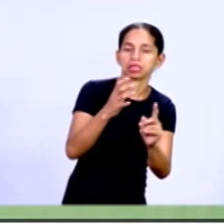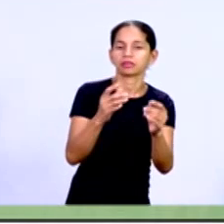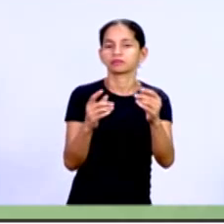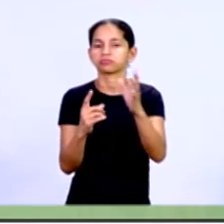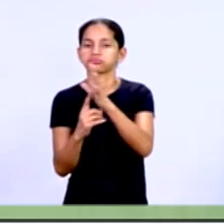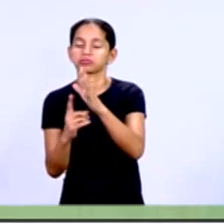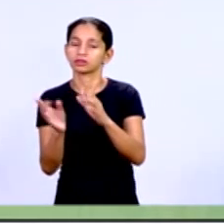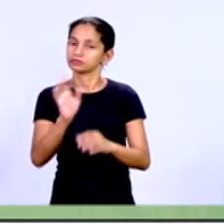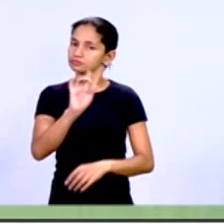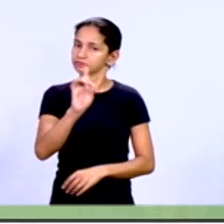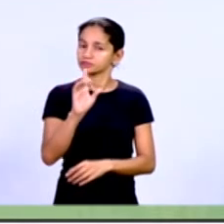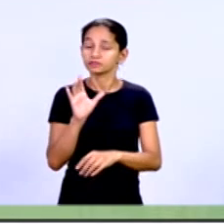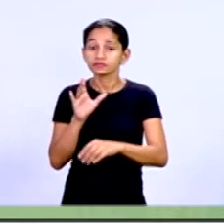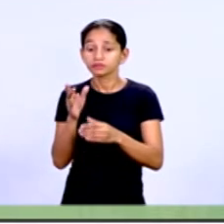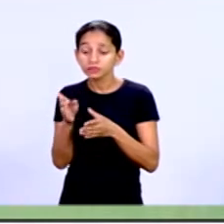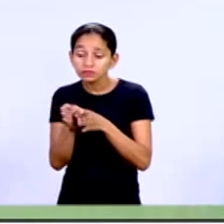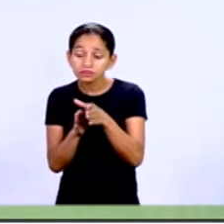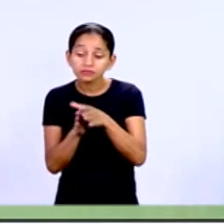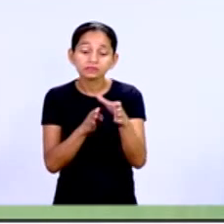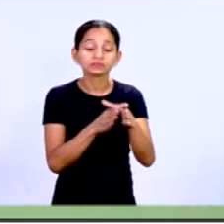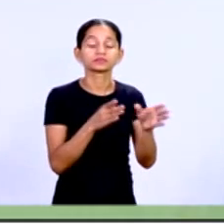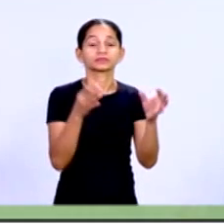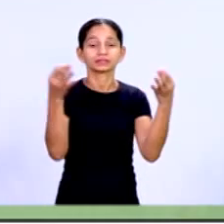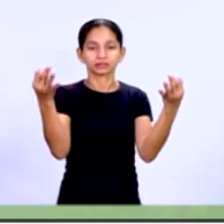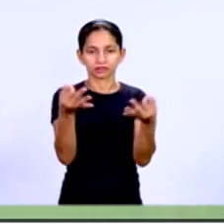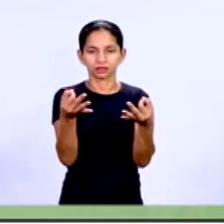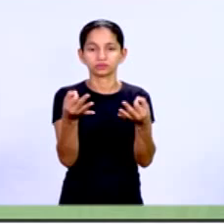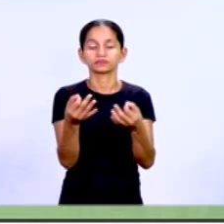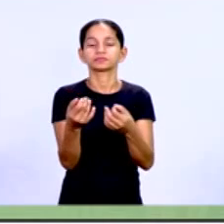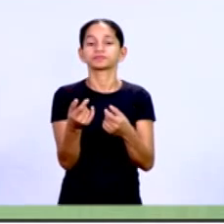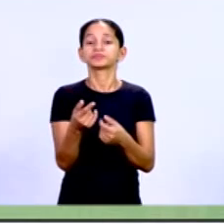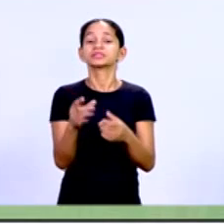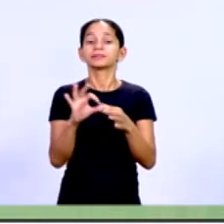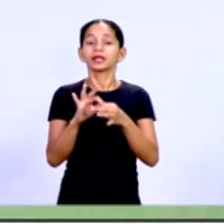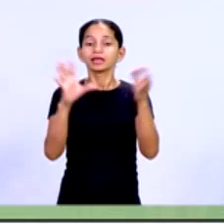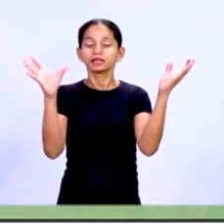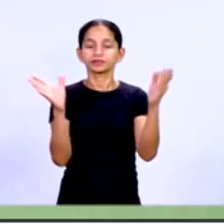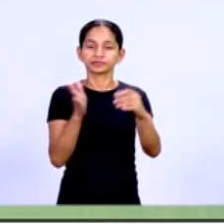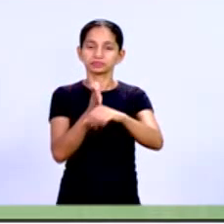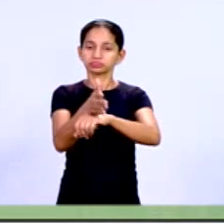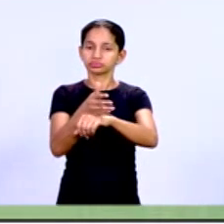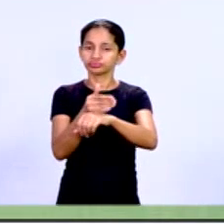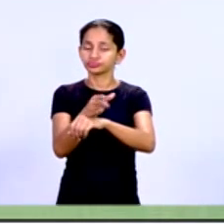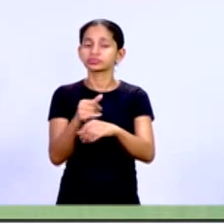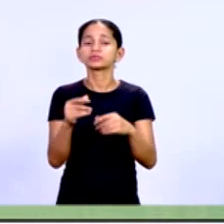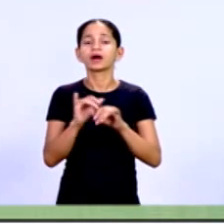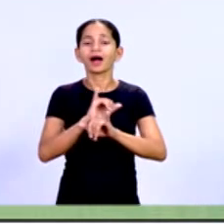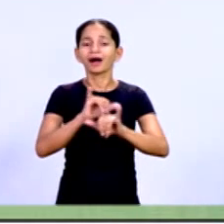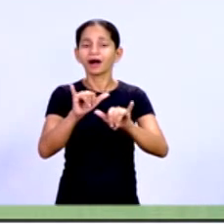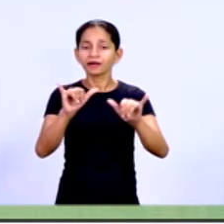mercado, assegurar o acesso do público a informações sobre valores